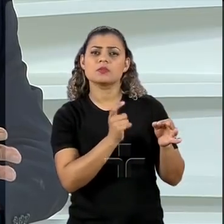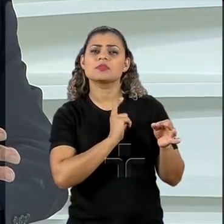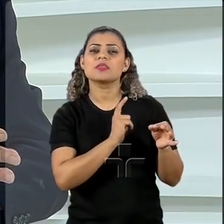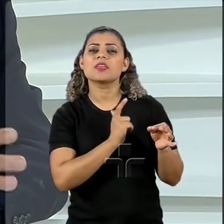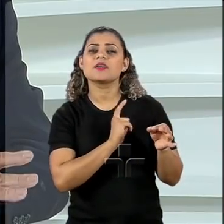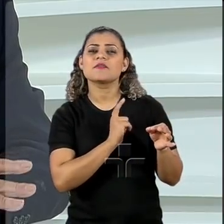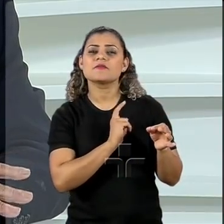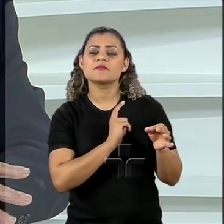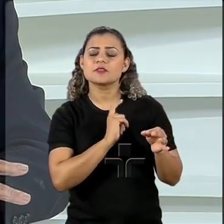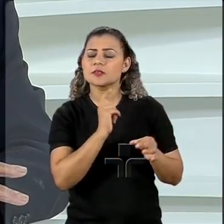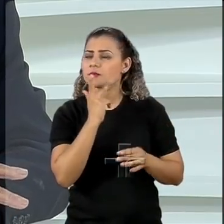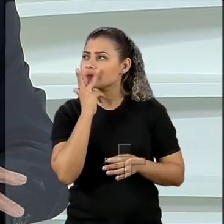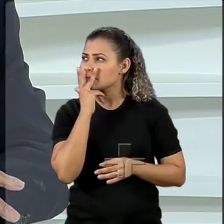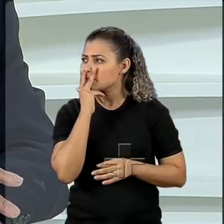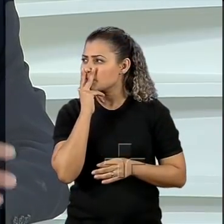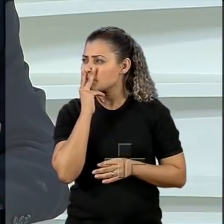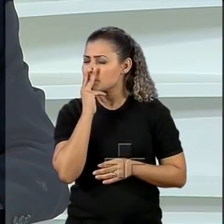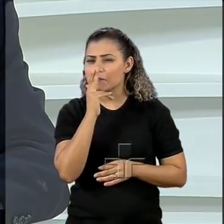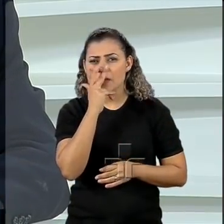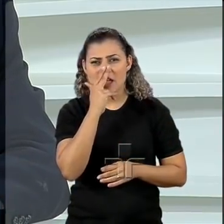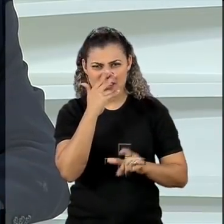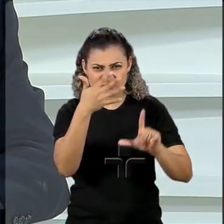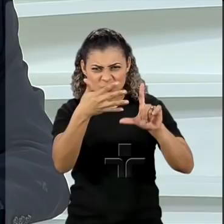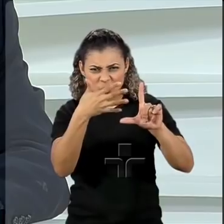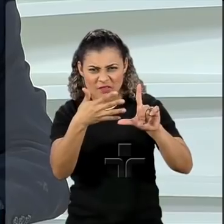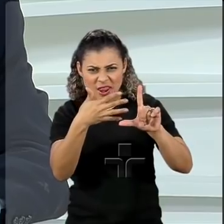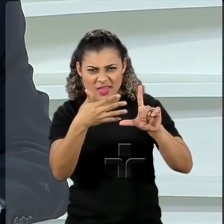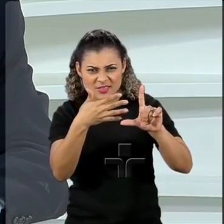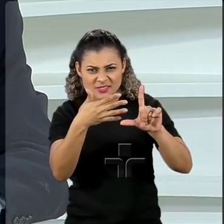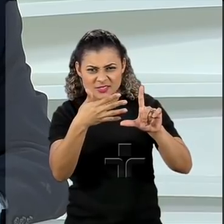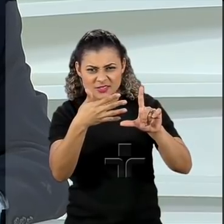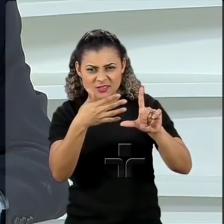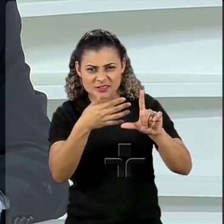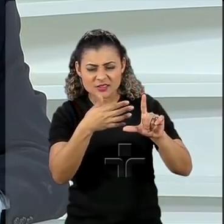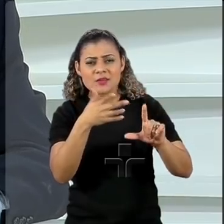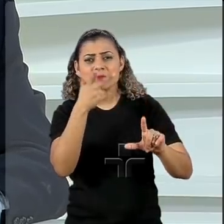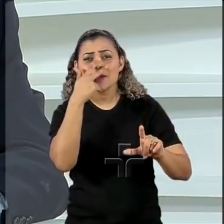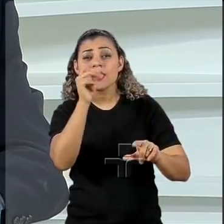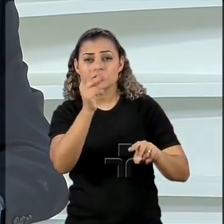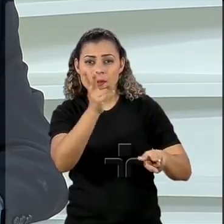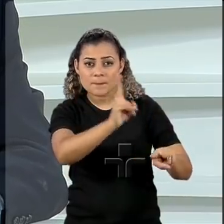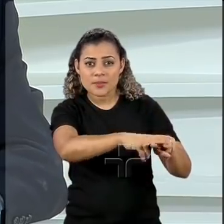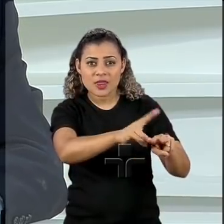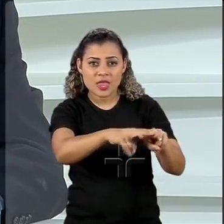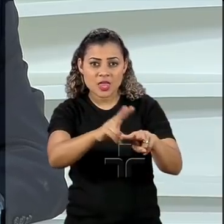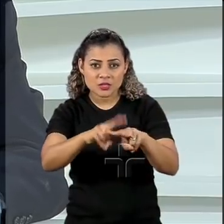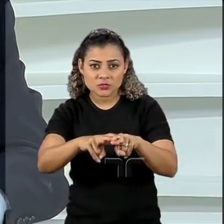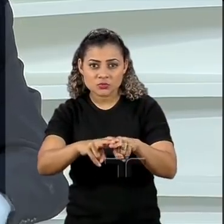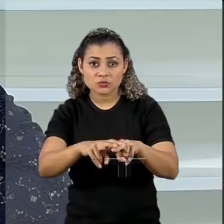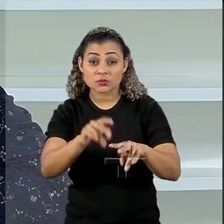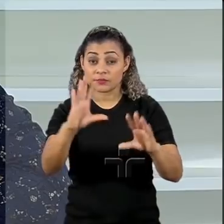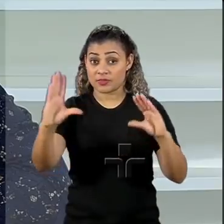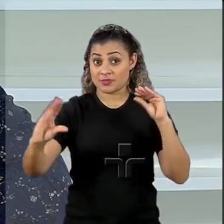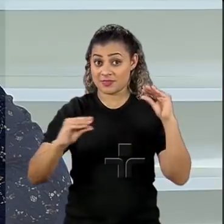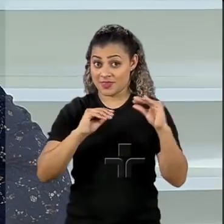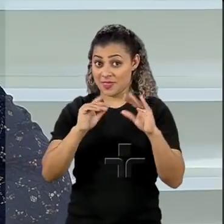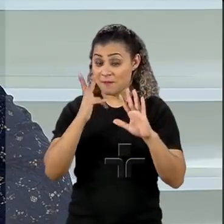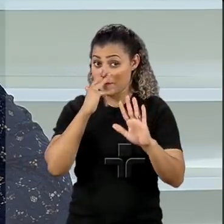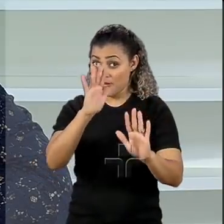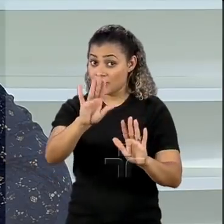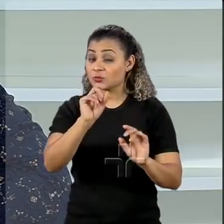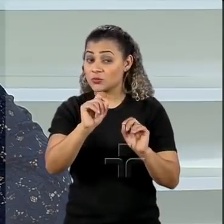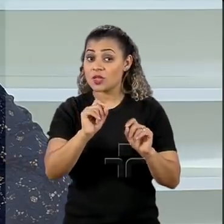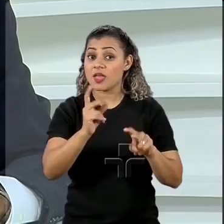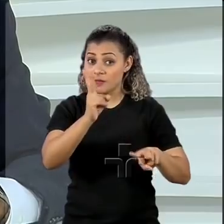Por vídeo, né? Para facilitar isso. que é a audiência do preso. De custódia. Audiência